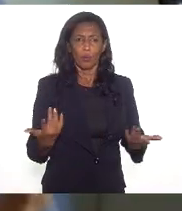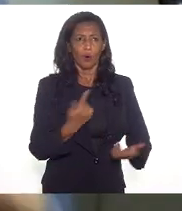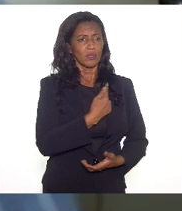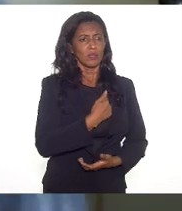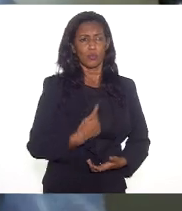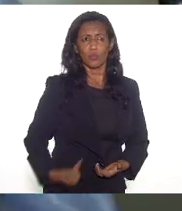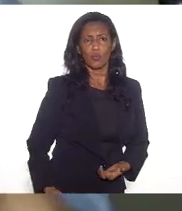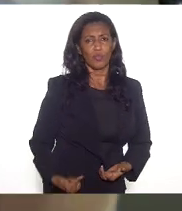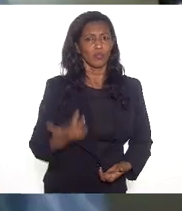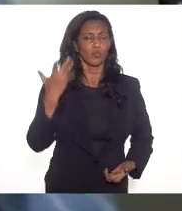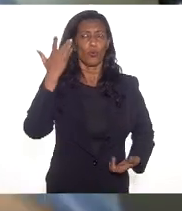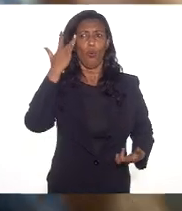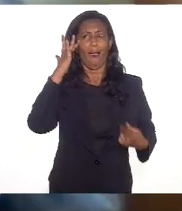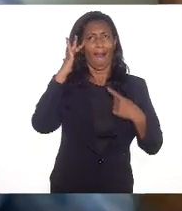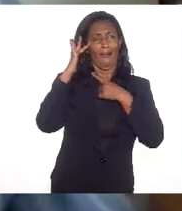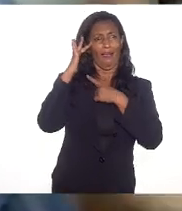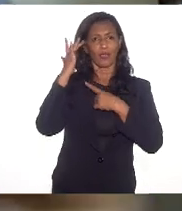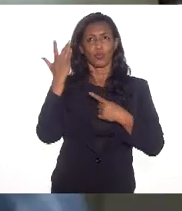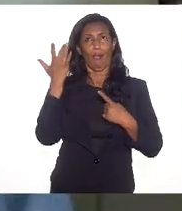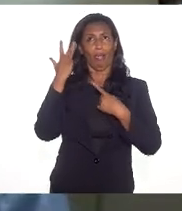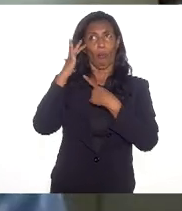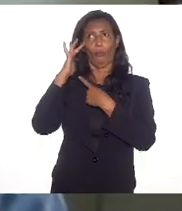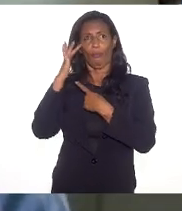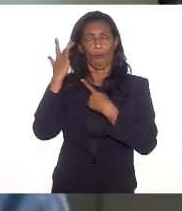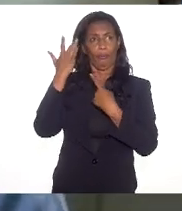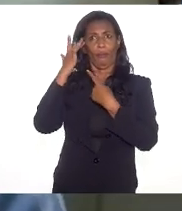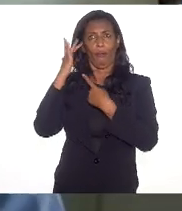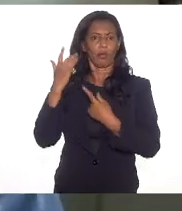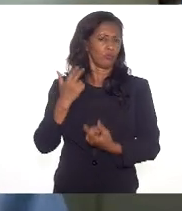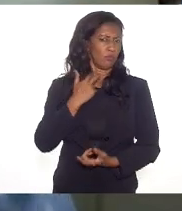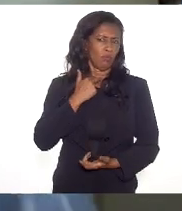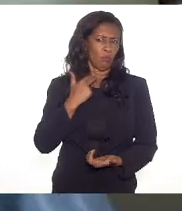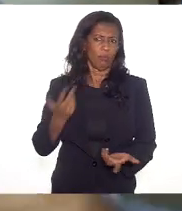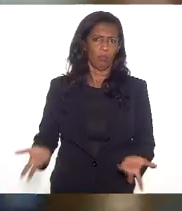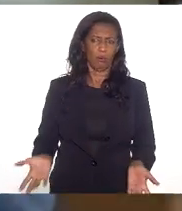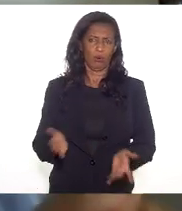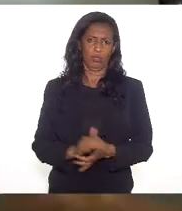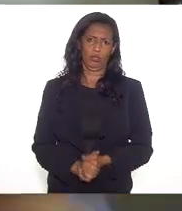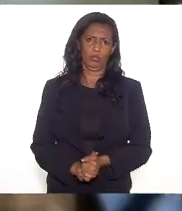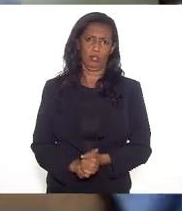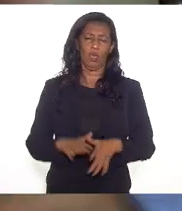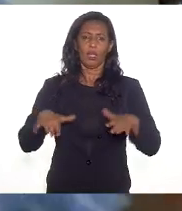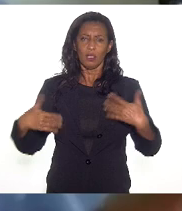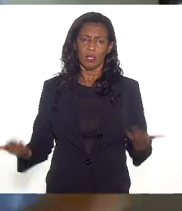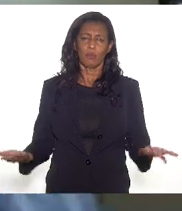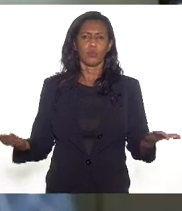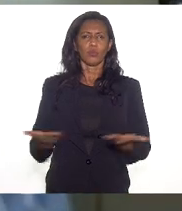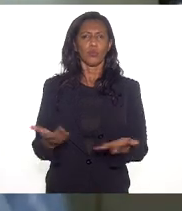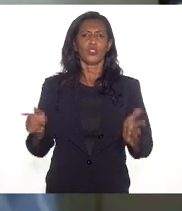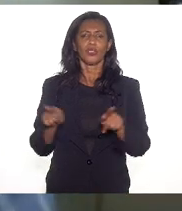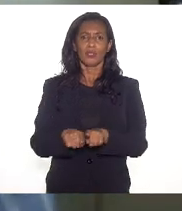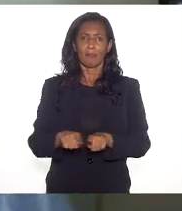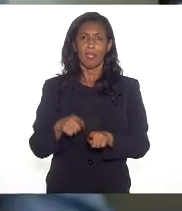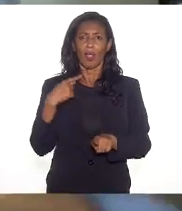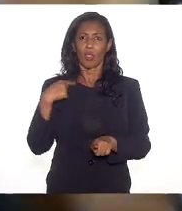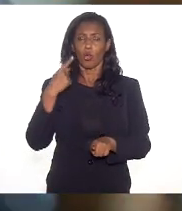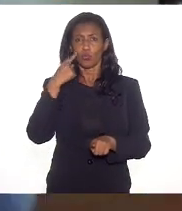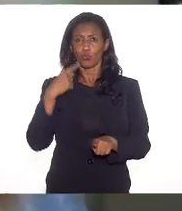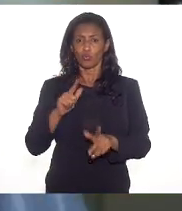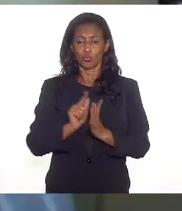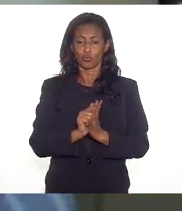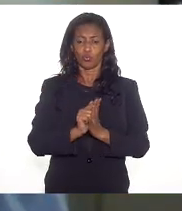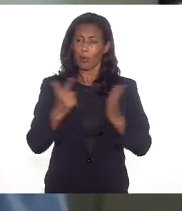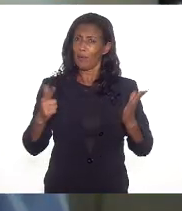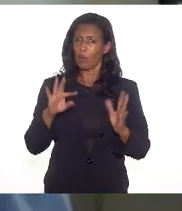de axiologia, de vamos que vamos. Ainda mais, hoje também pego os jornais, os jornais que